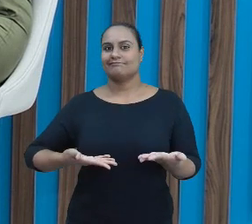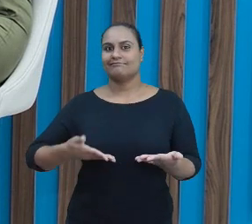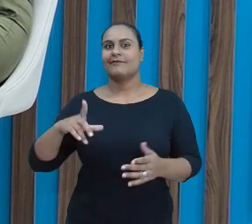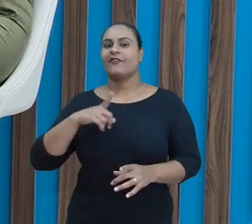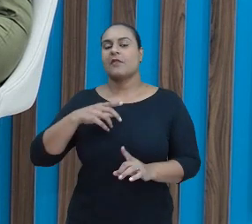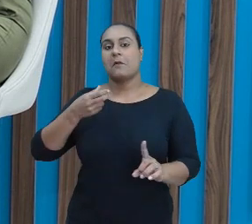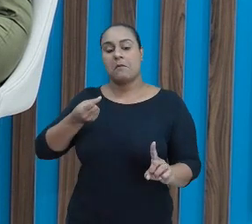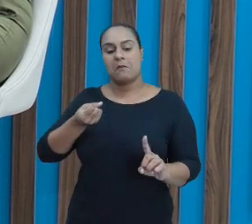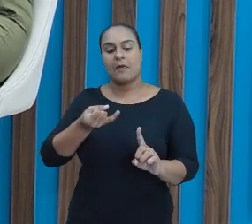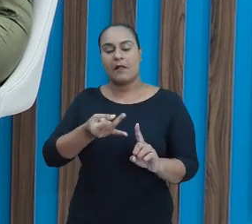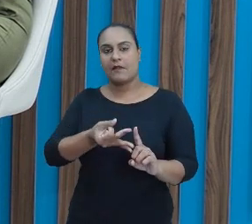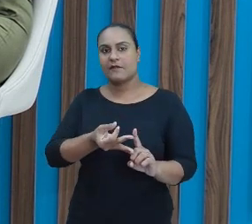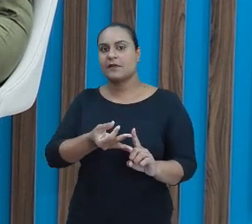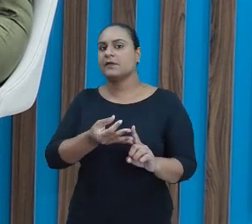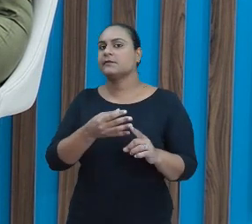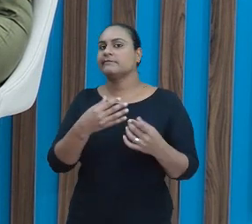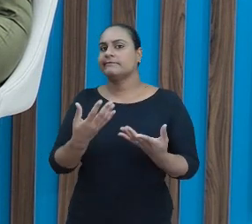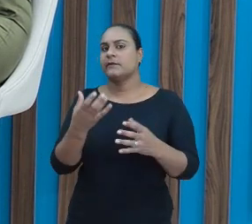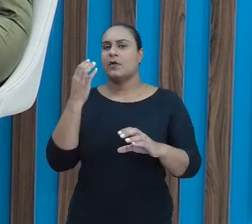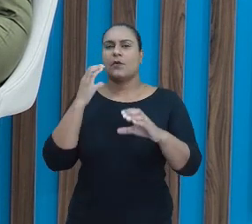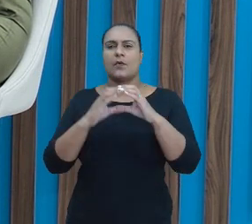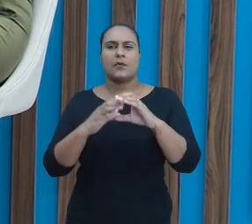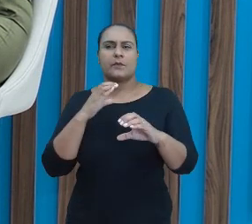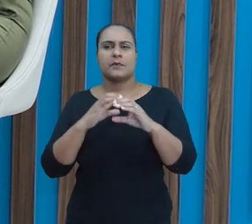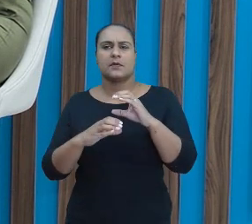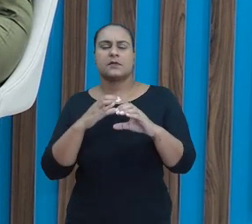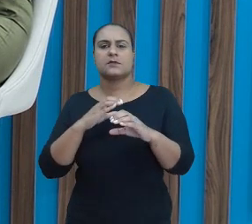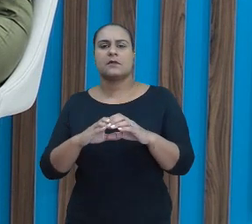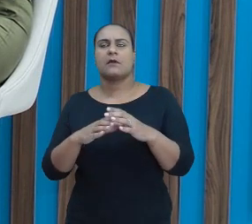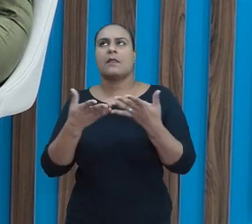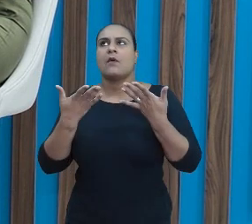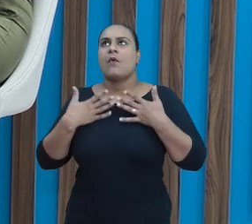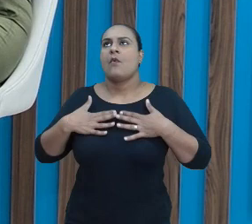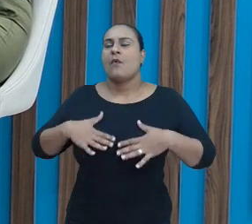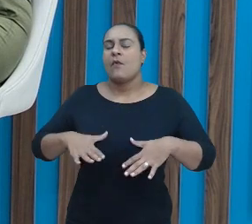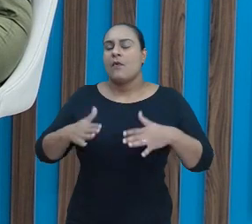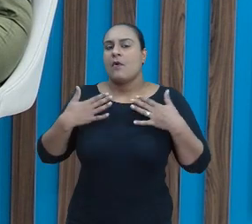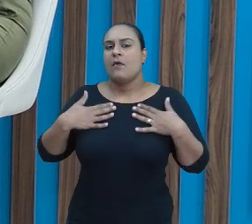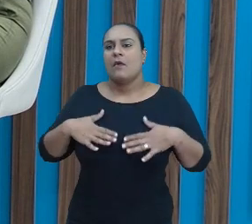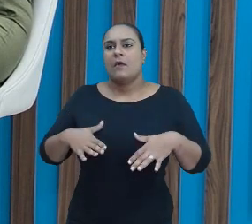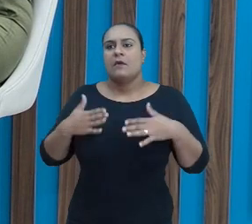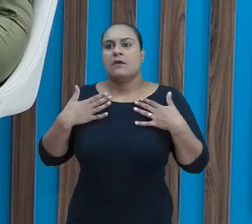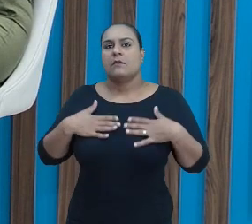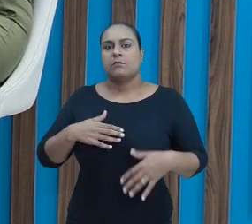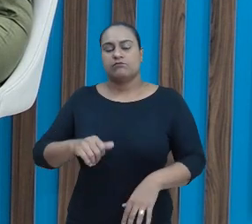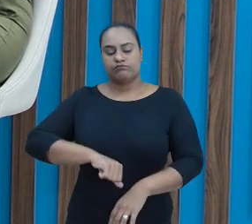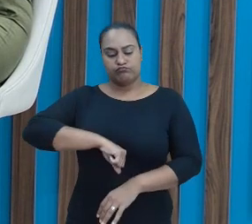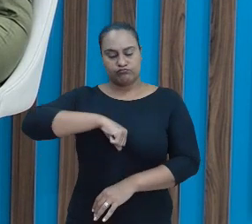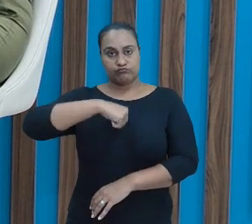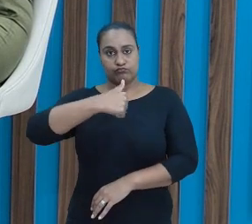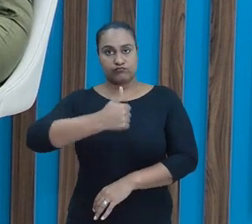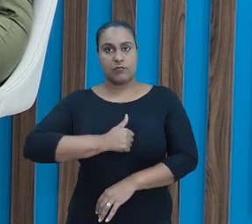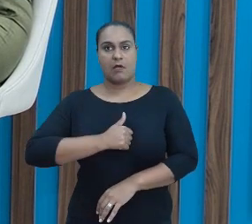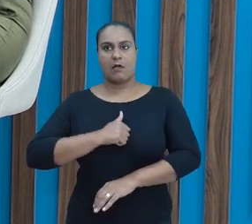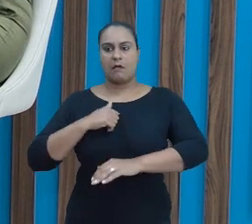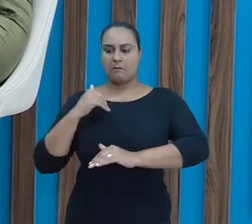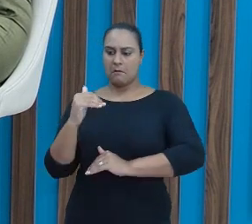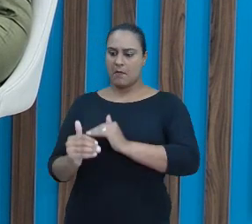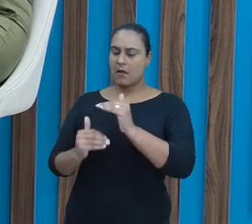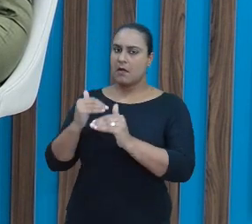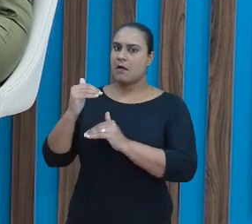esses benefícios. É a comunicação, é a questão do conforto, né, é a questão da autoestima, o